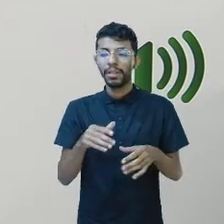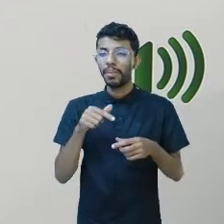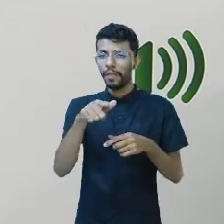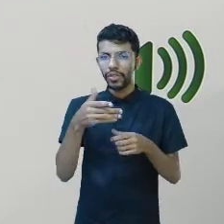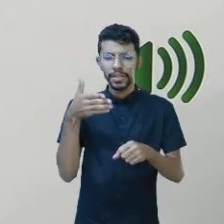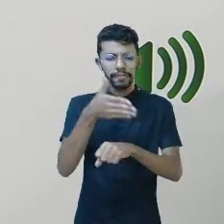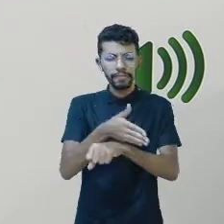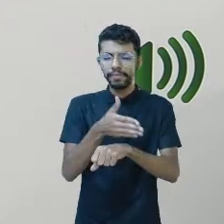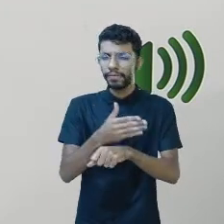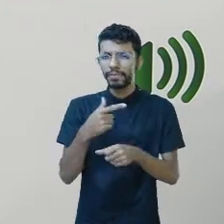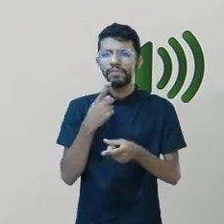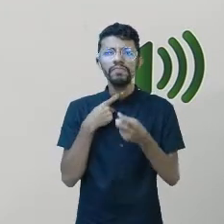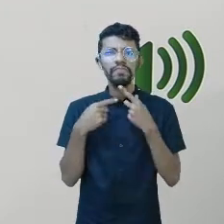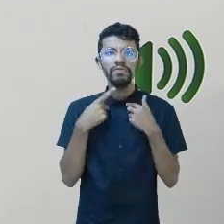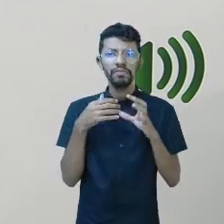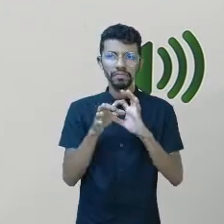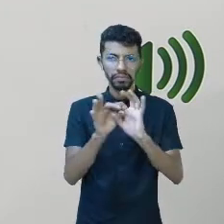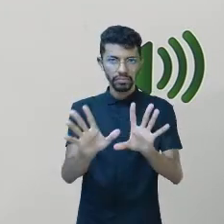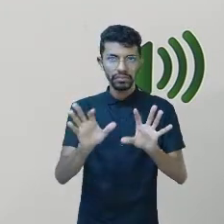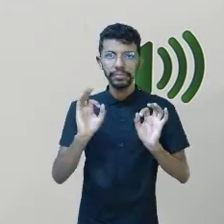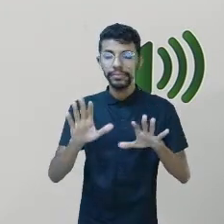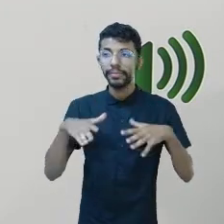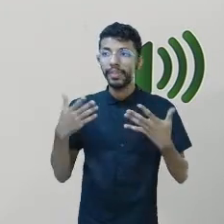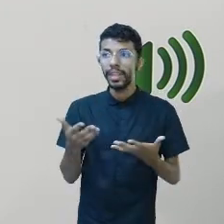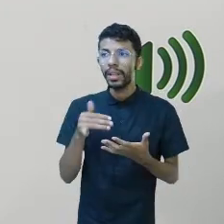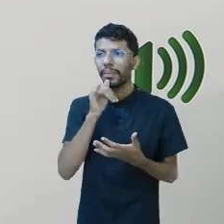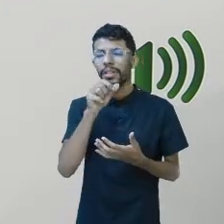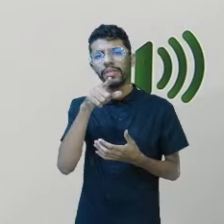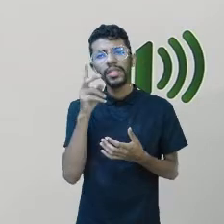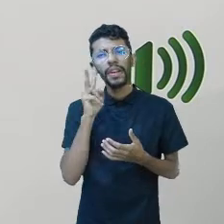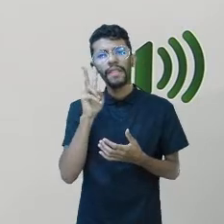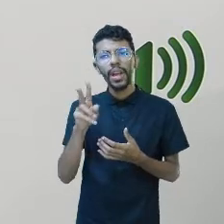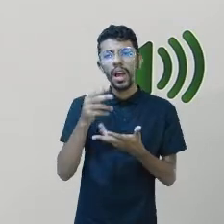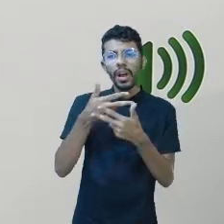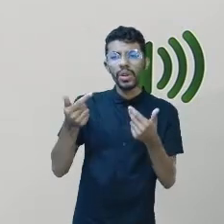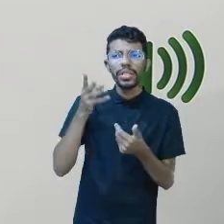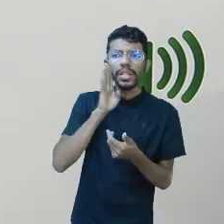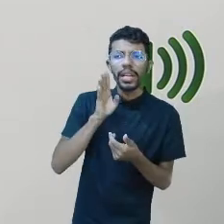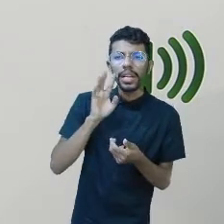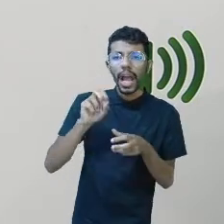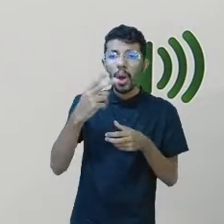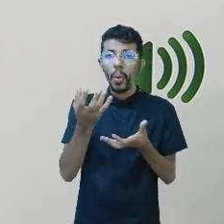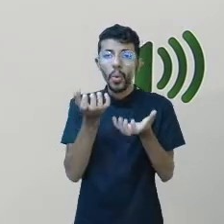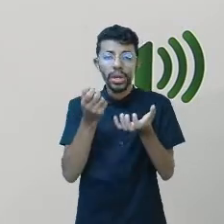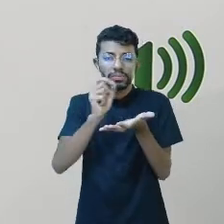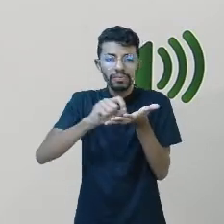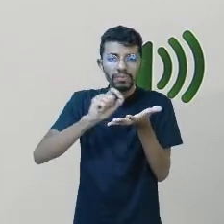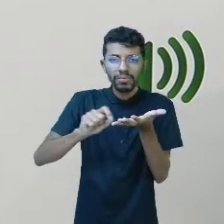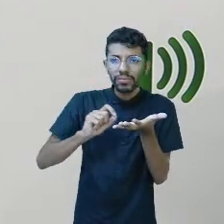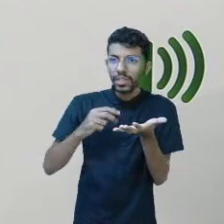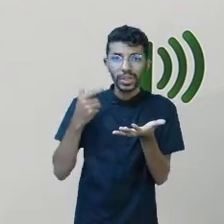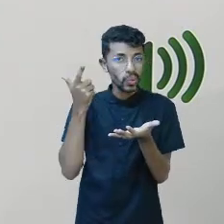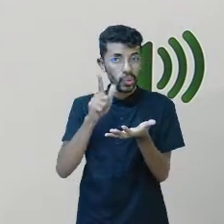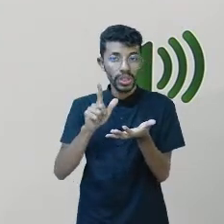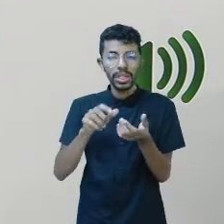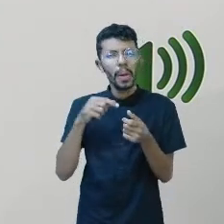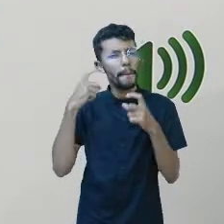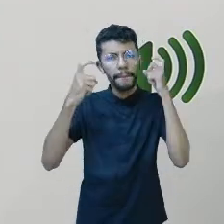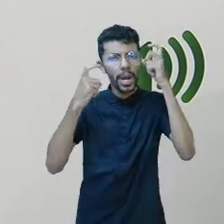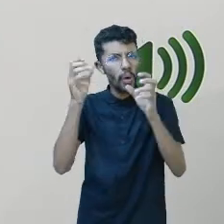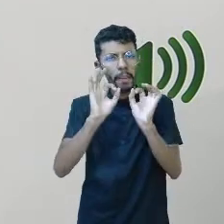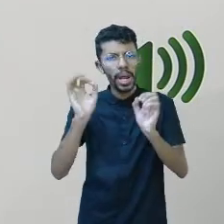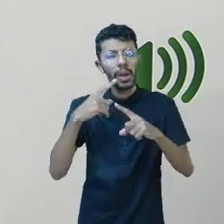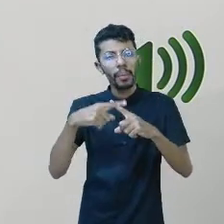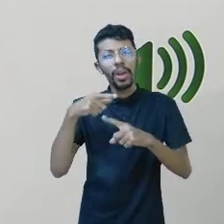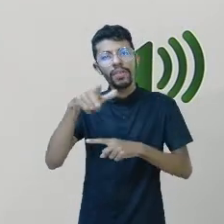quantas vezes você quiser. Então, quando você vê alguma coisa que você achar legal ou que você queria anotar por algum motivo, não se preocupa, porque você